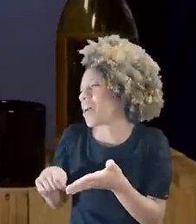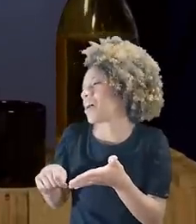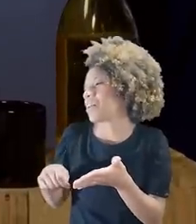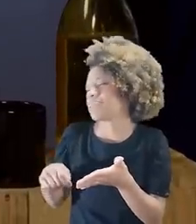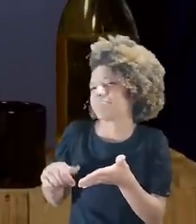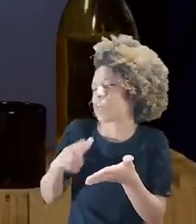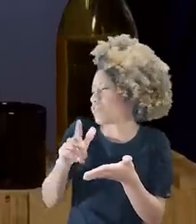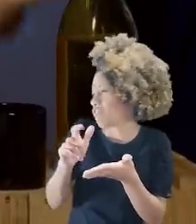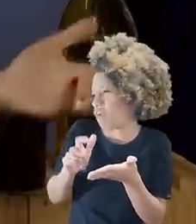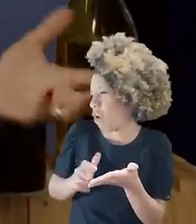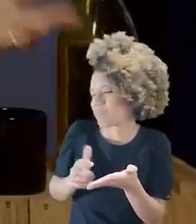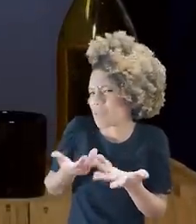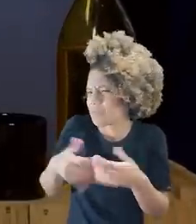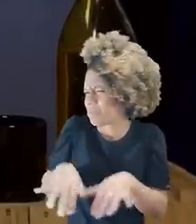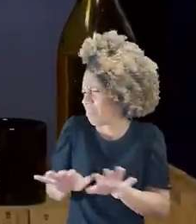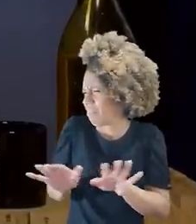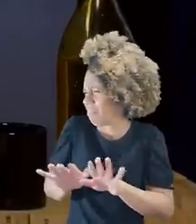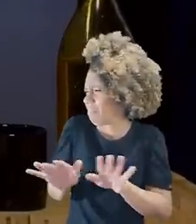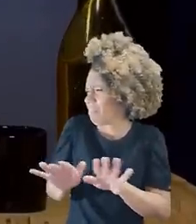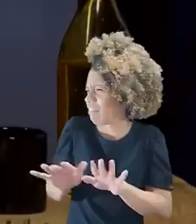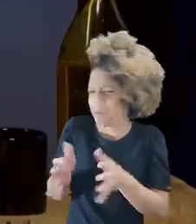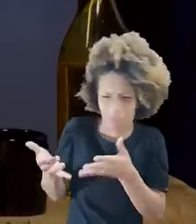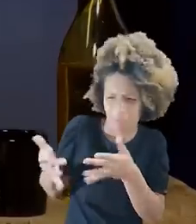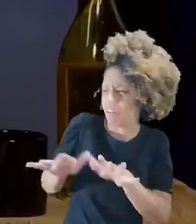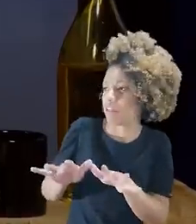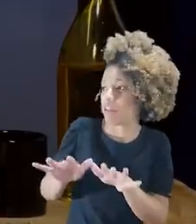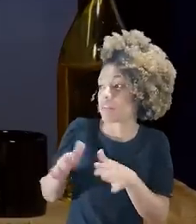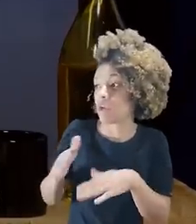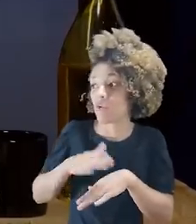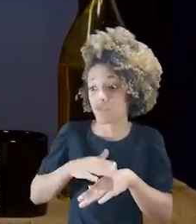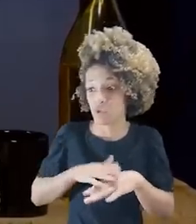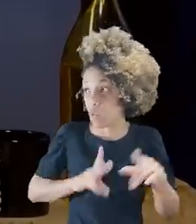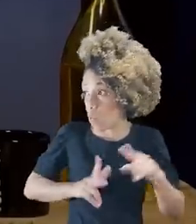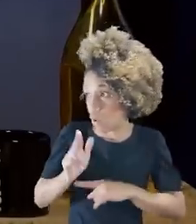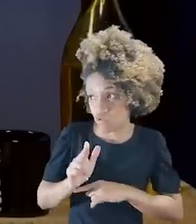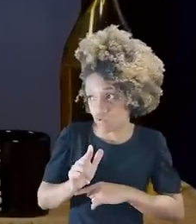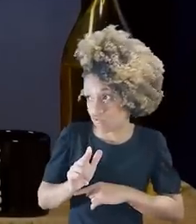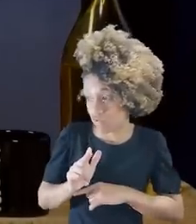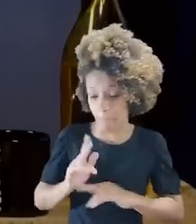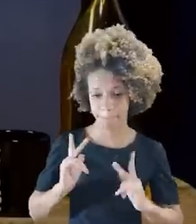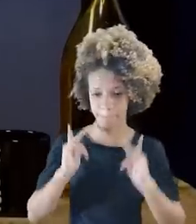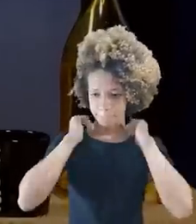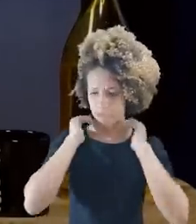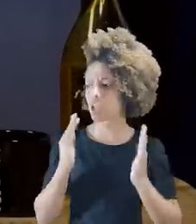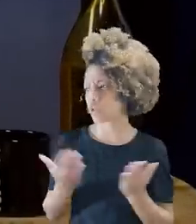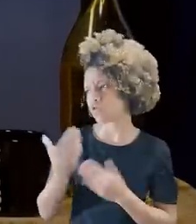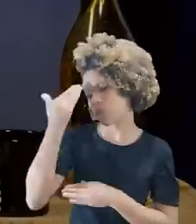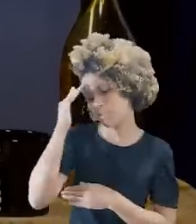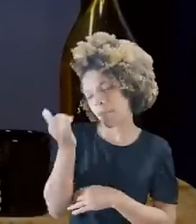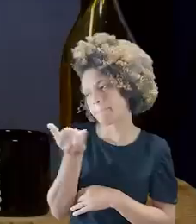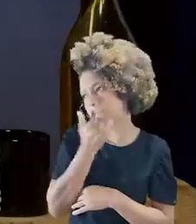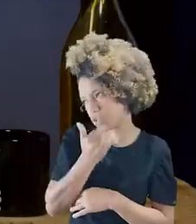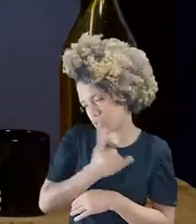Me Perdoei perdoei passei por todo esse processo entendeu porque eu eu fui arrogante mas eu se eu eu não